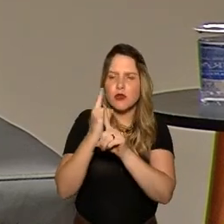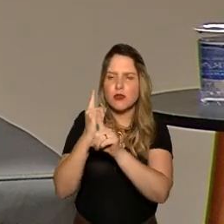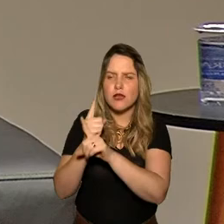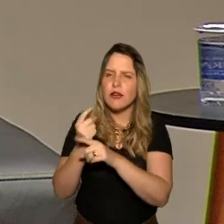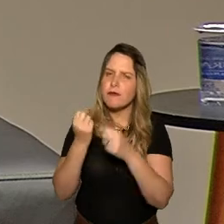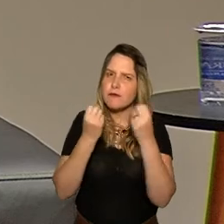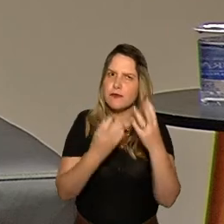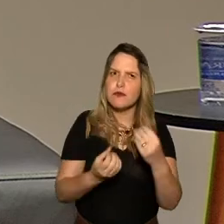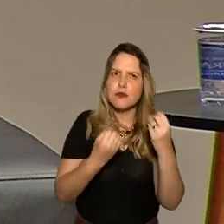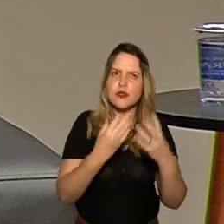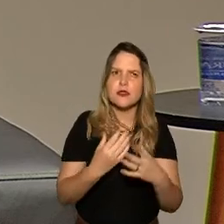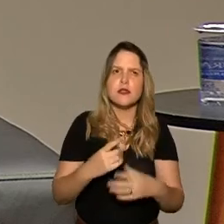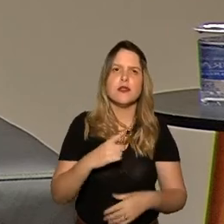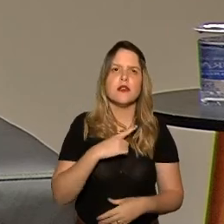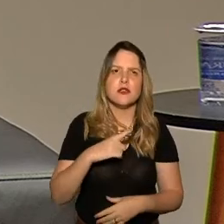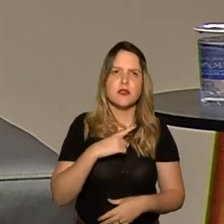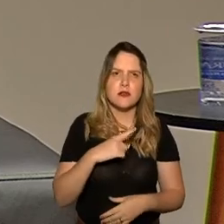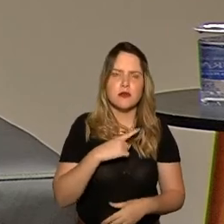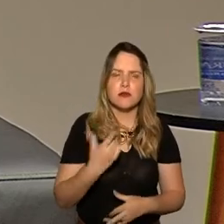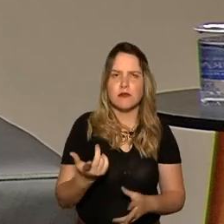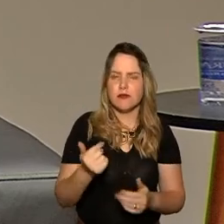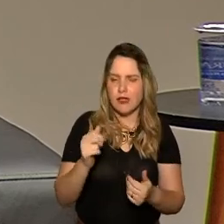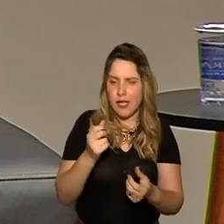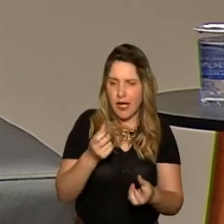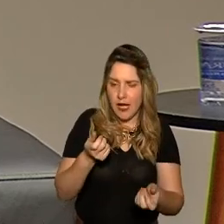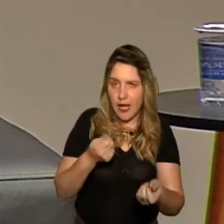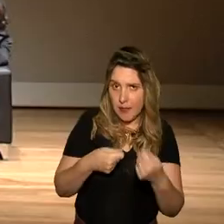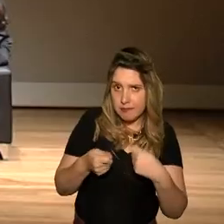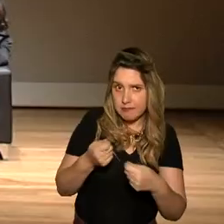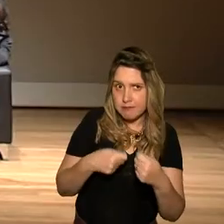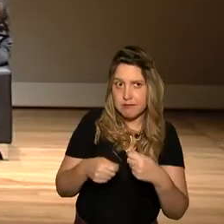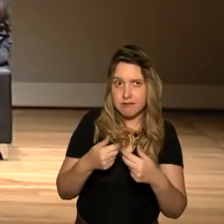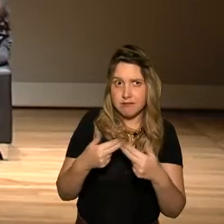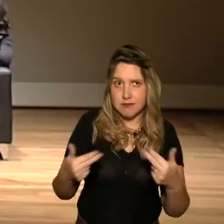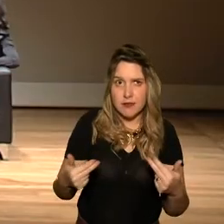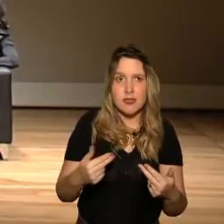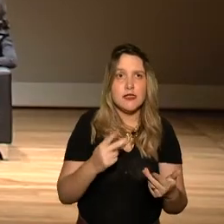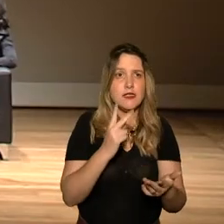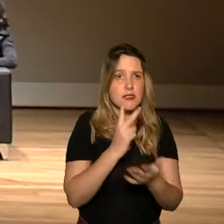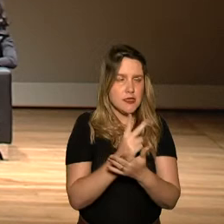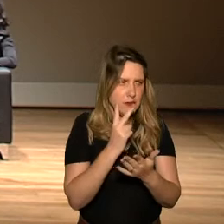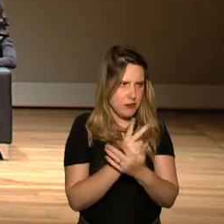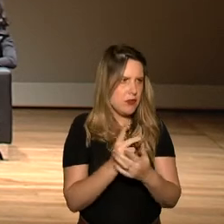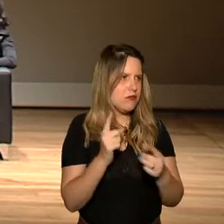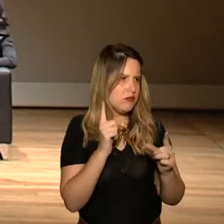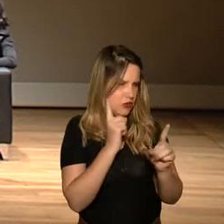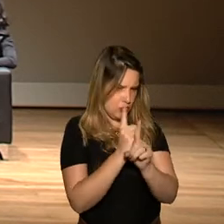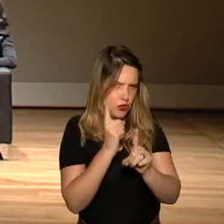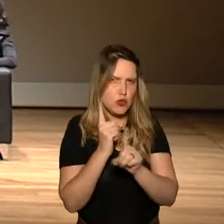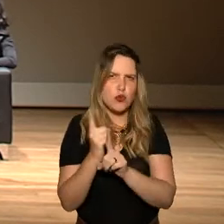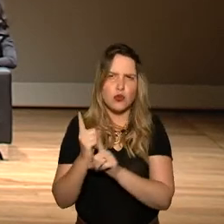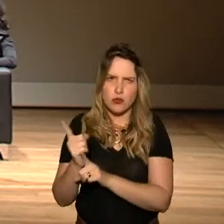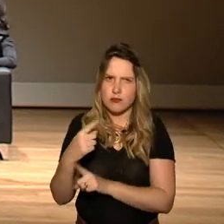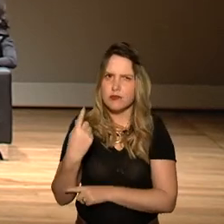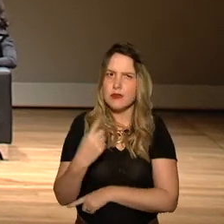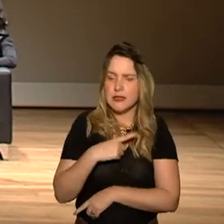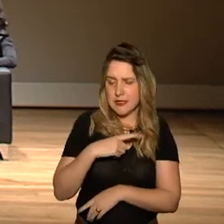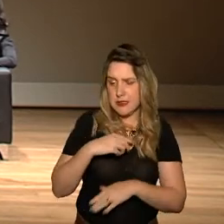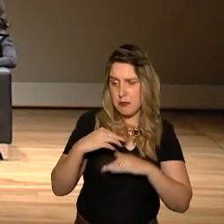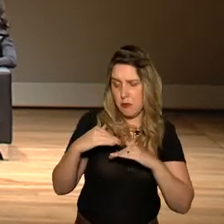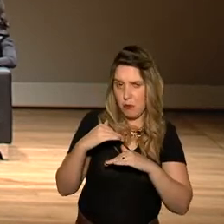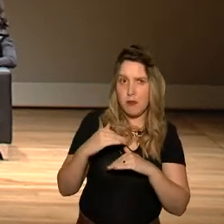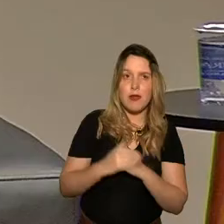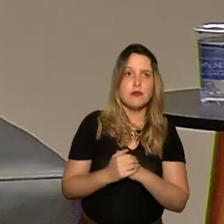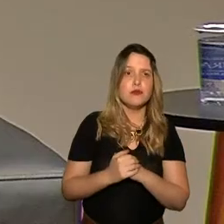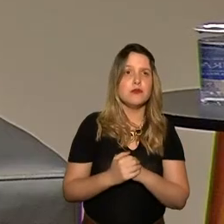constituição étnico-racial desses quadros dentro das instituições dentro das instituições o Sesc mesmo tá realizando isso